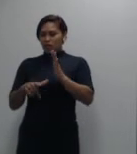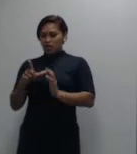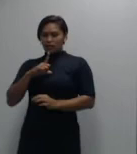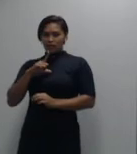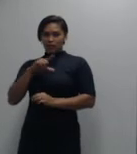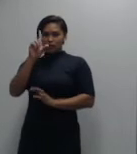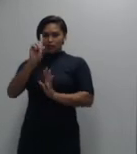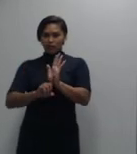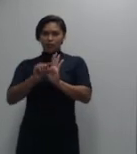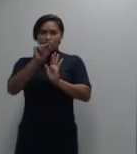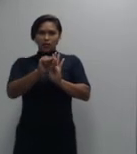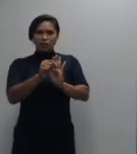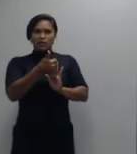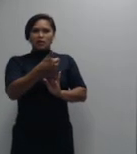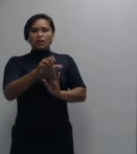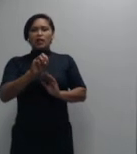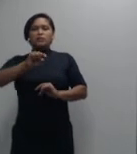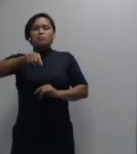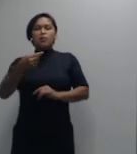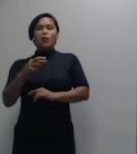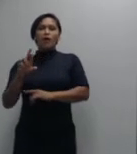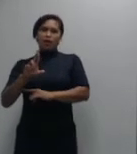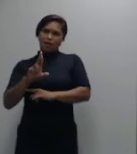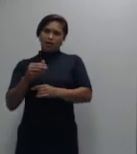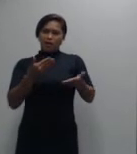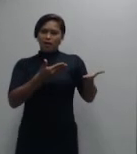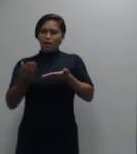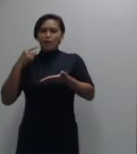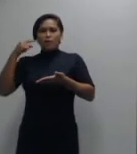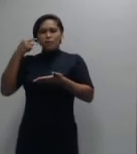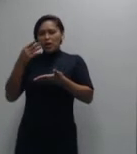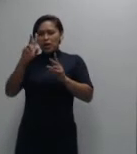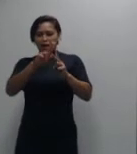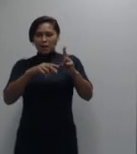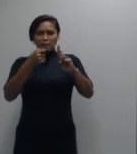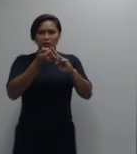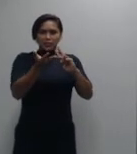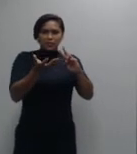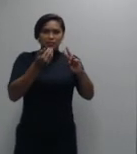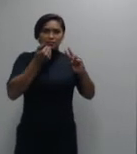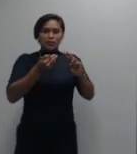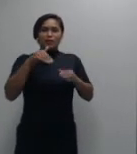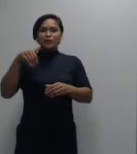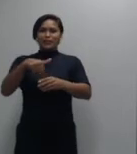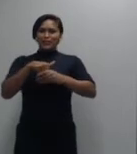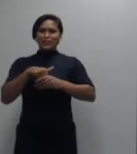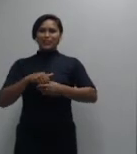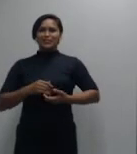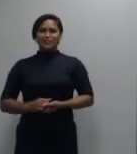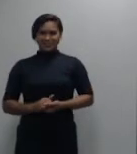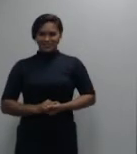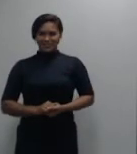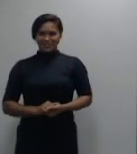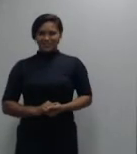curiosidade r$ 10000 em favor dos Advogados da parte requerida é como voto